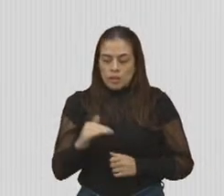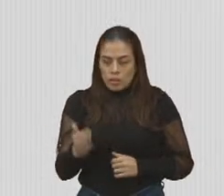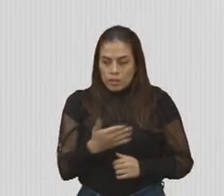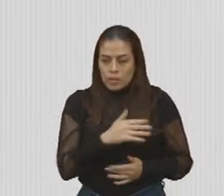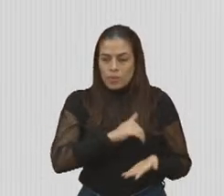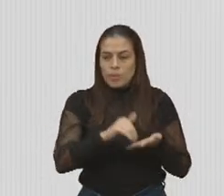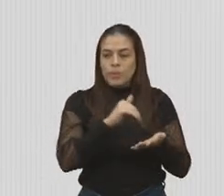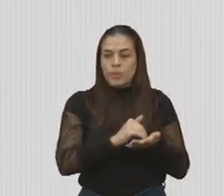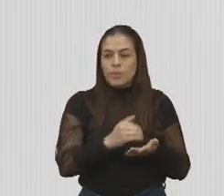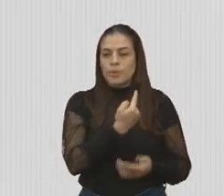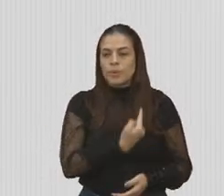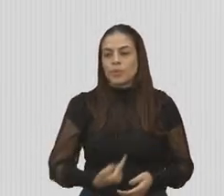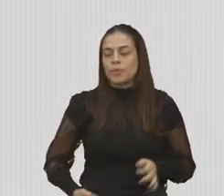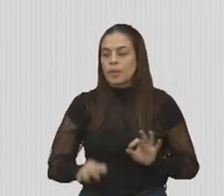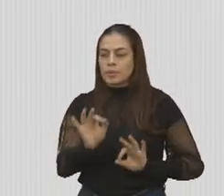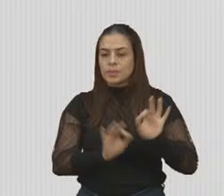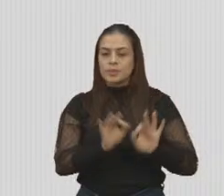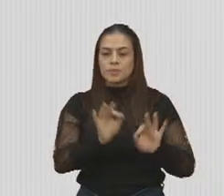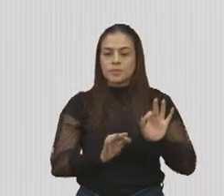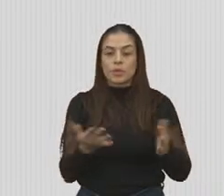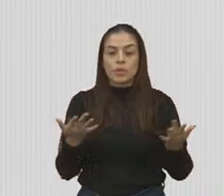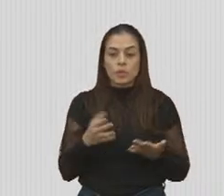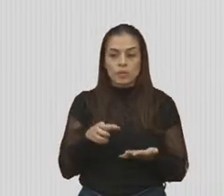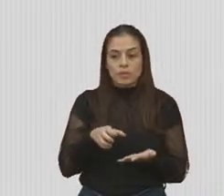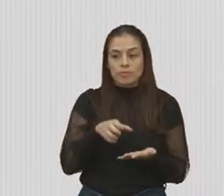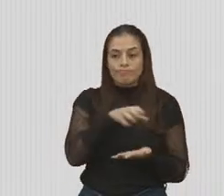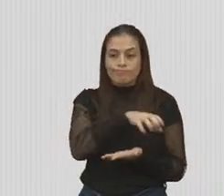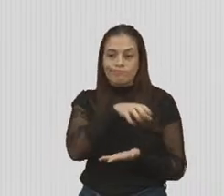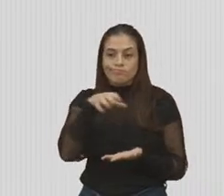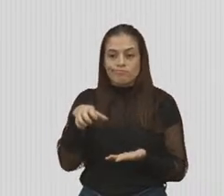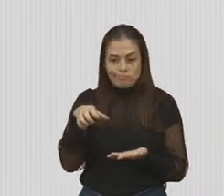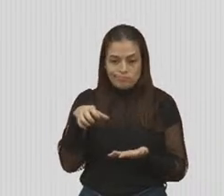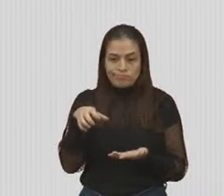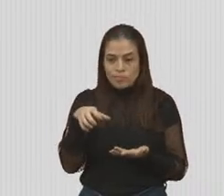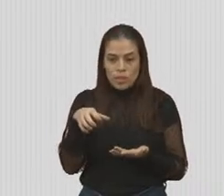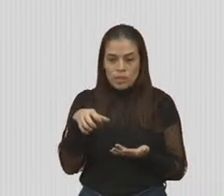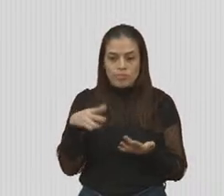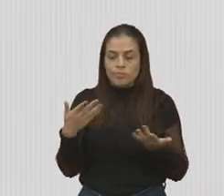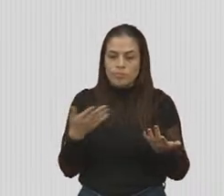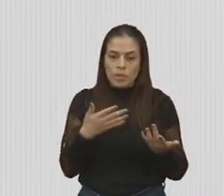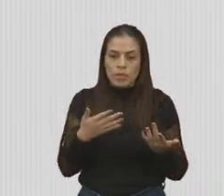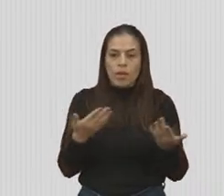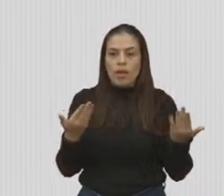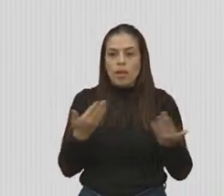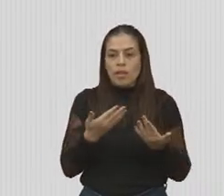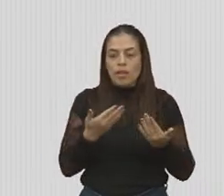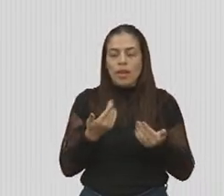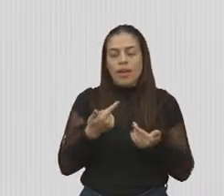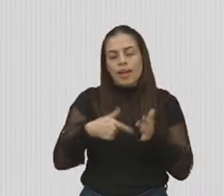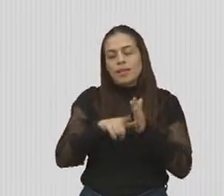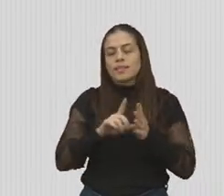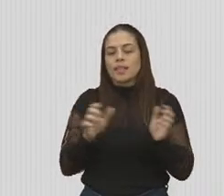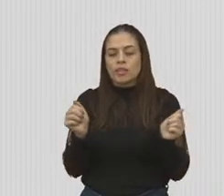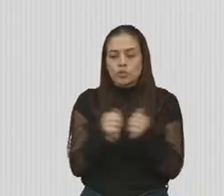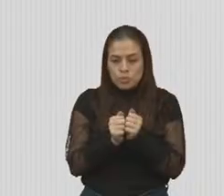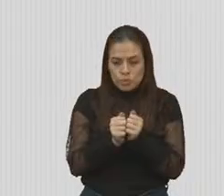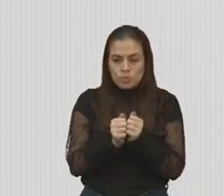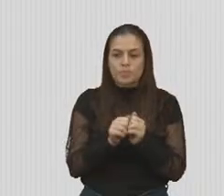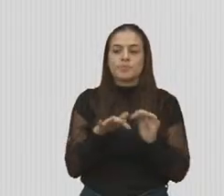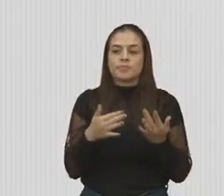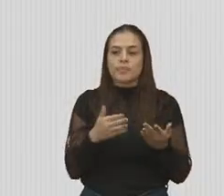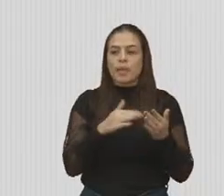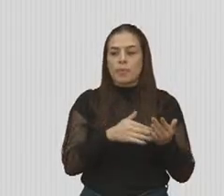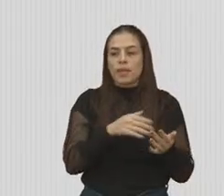e Planejamento. Hoje elas são duas secretarias que estão apartadas, não estavam no momento da LDO. Ela passa